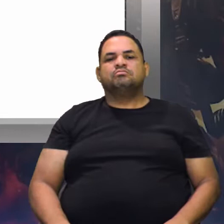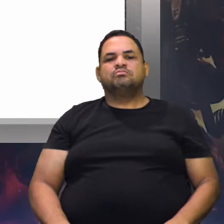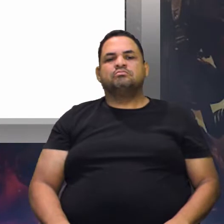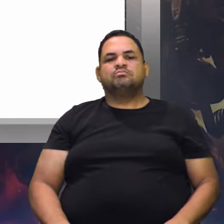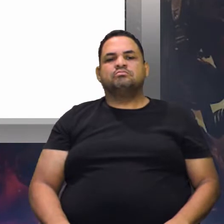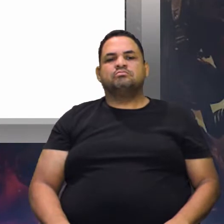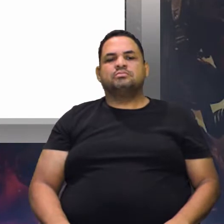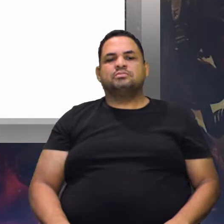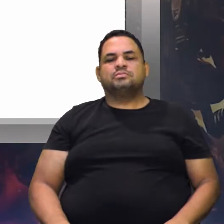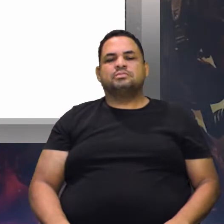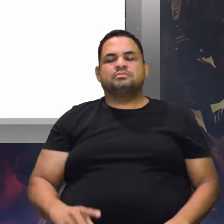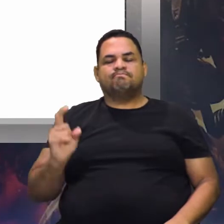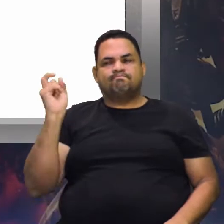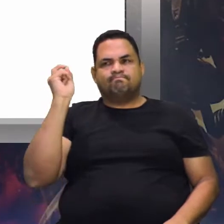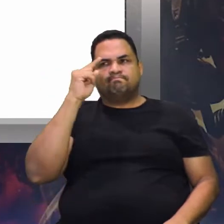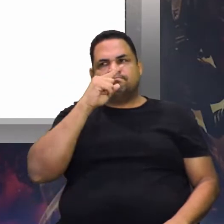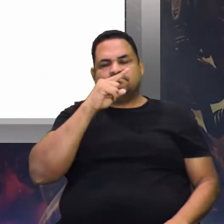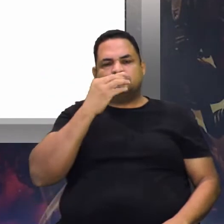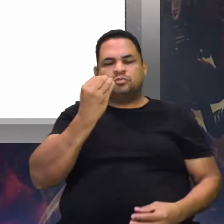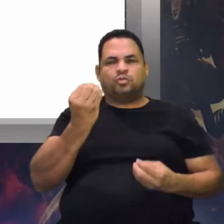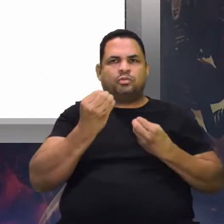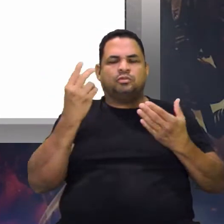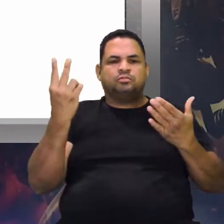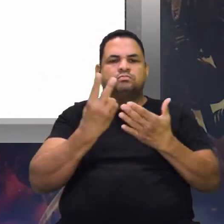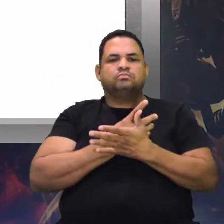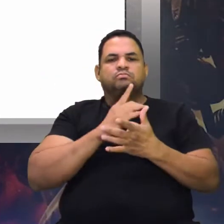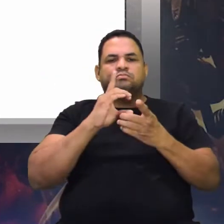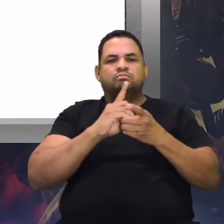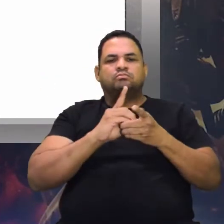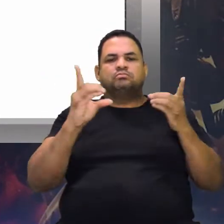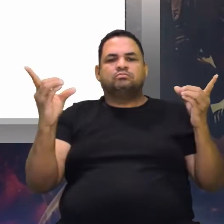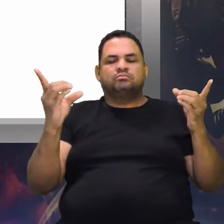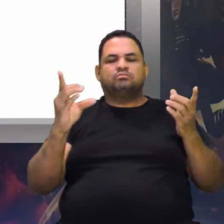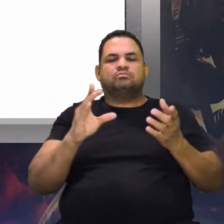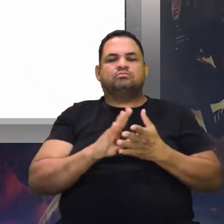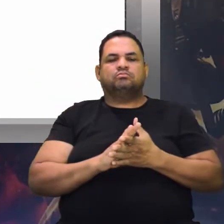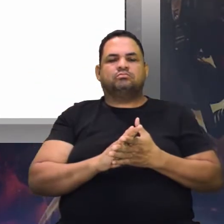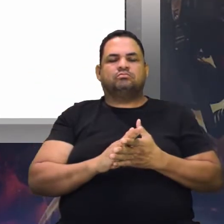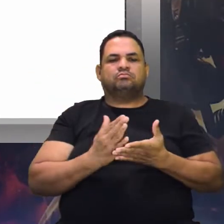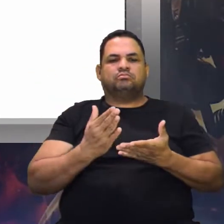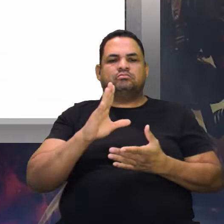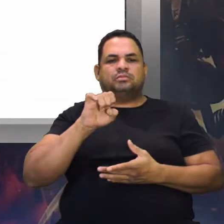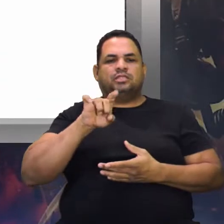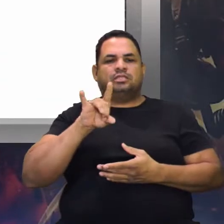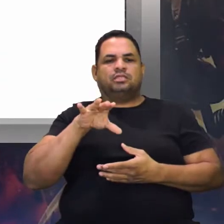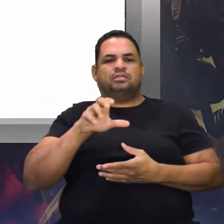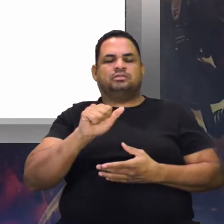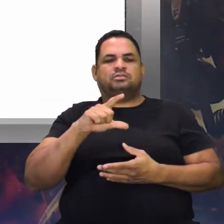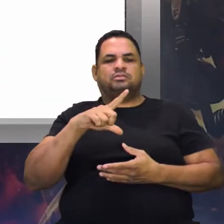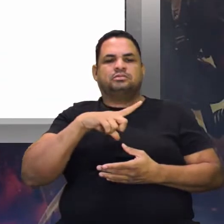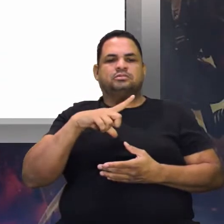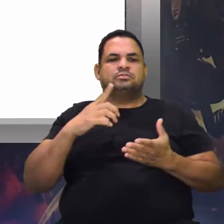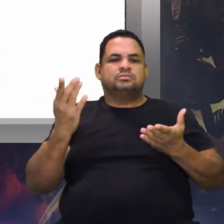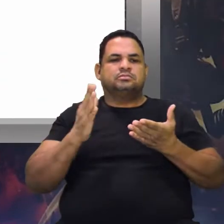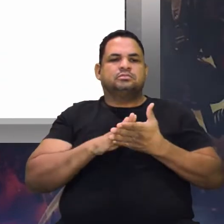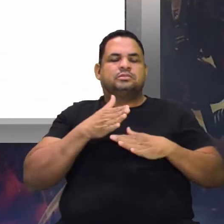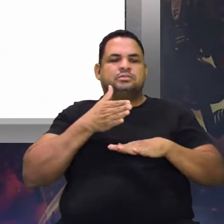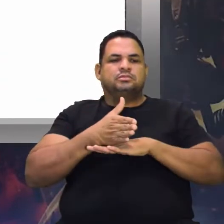grande. Como é que se dá essa democracia em Atenas? A democracia em Atenas ela se dá pela